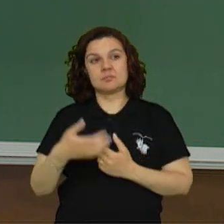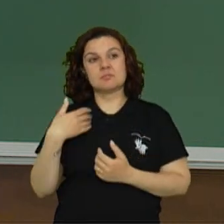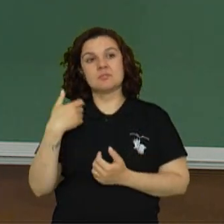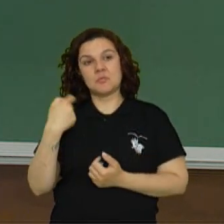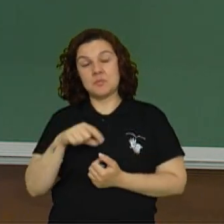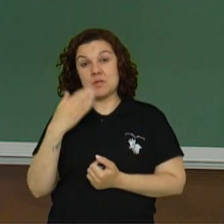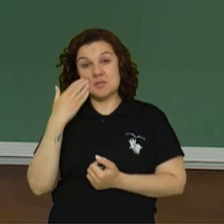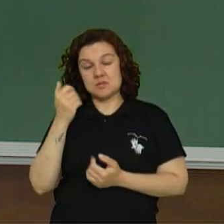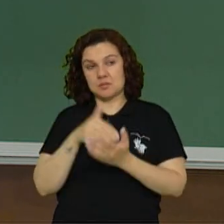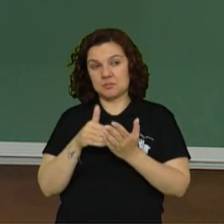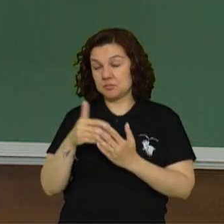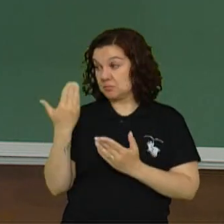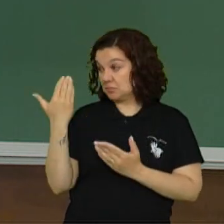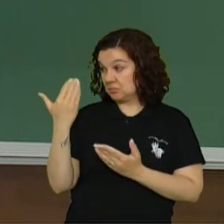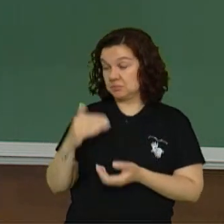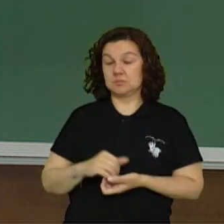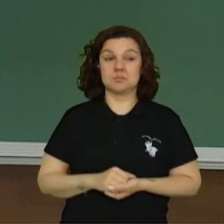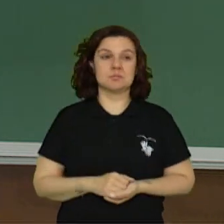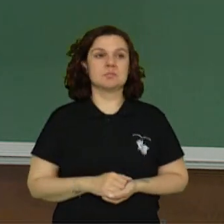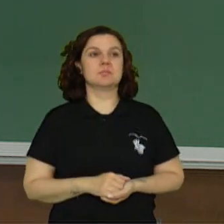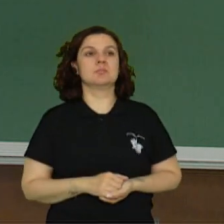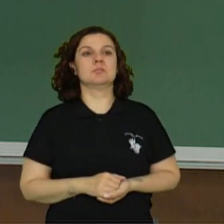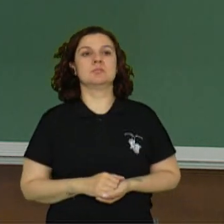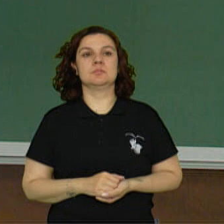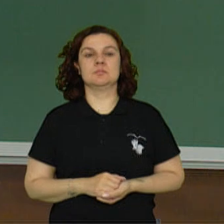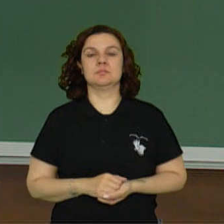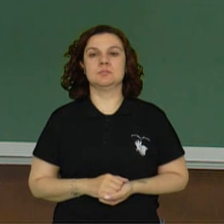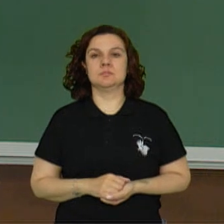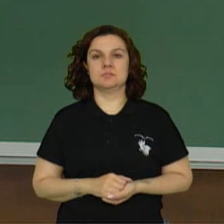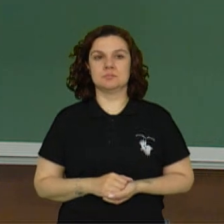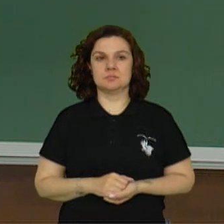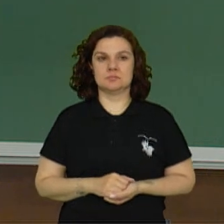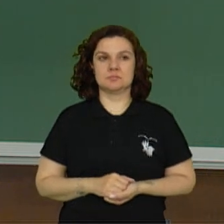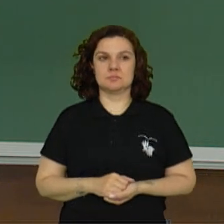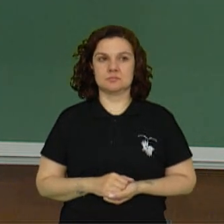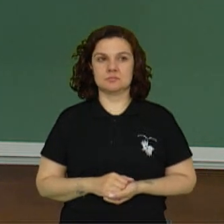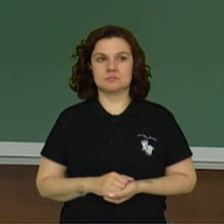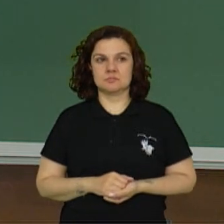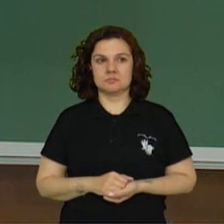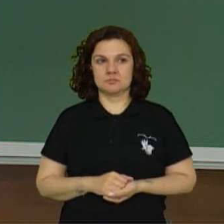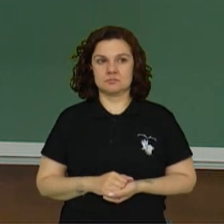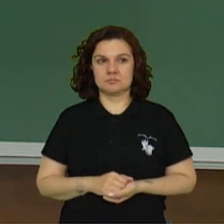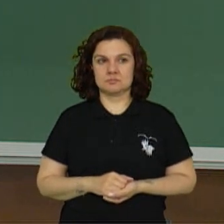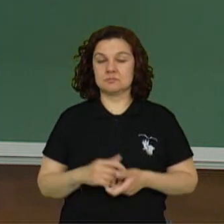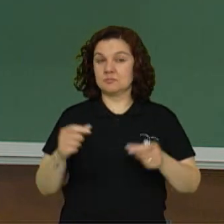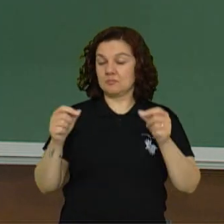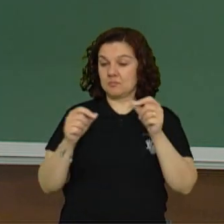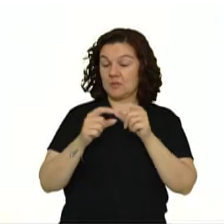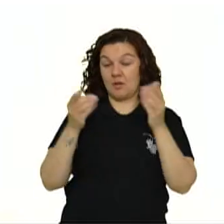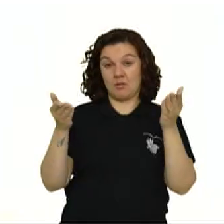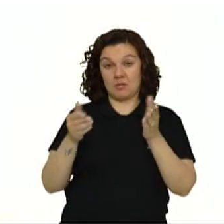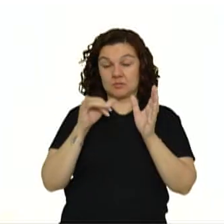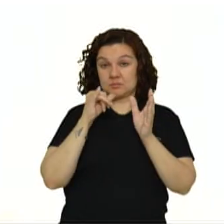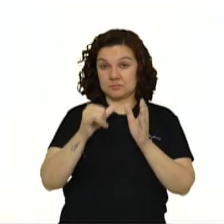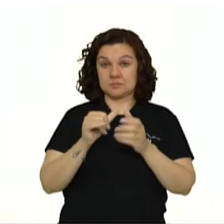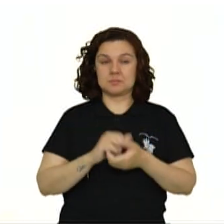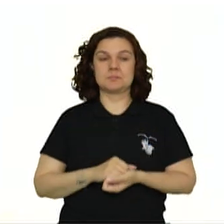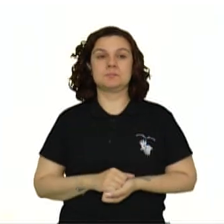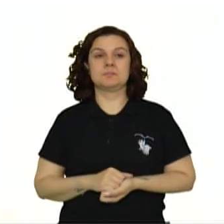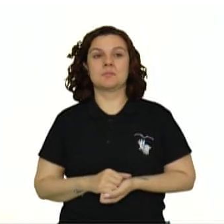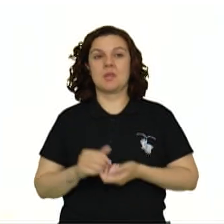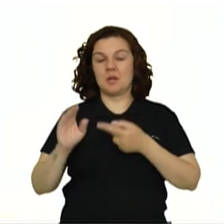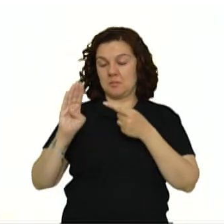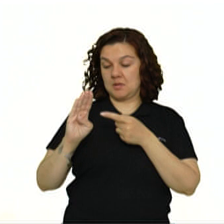prefiro usar a que resolve tudo. Fazendo a troca das informações aqui, ó. B, a